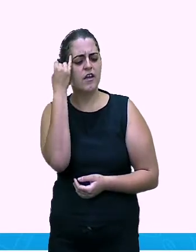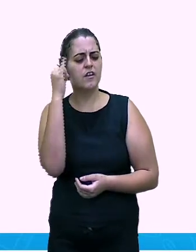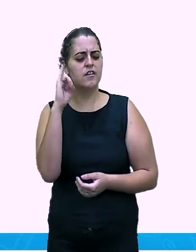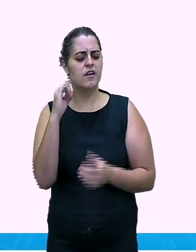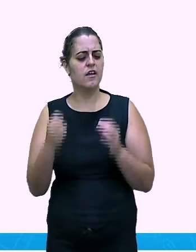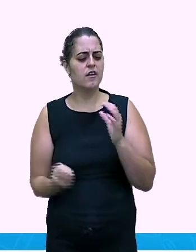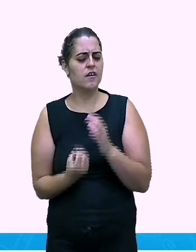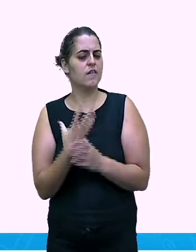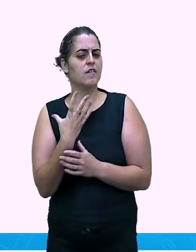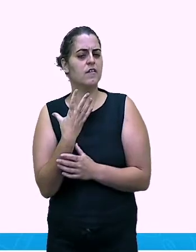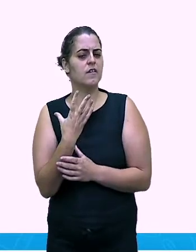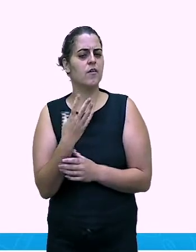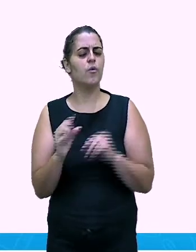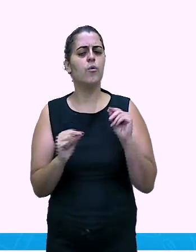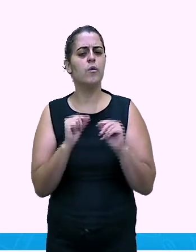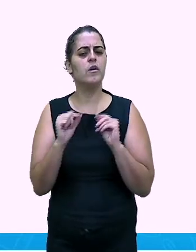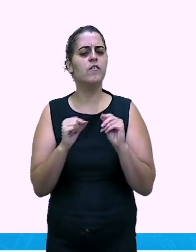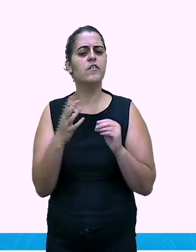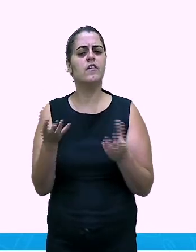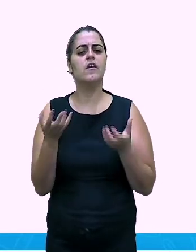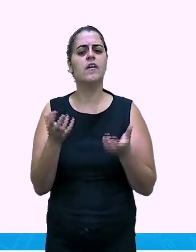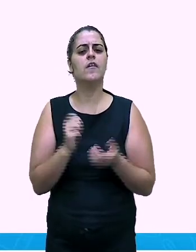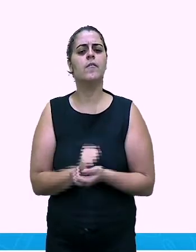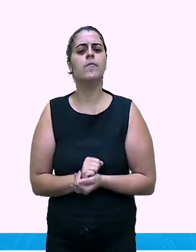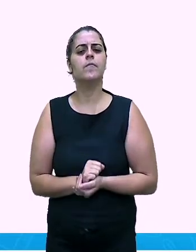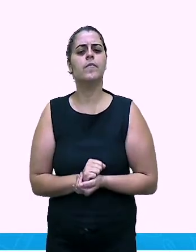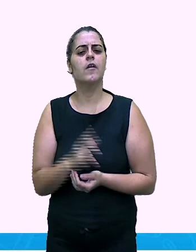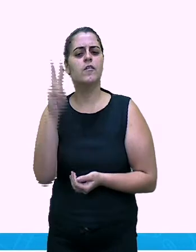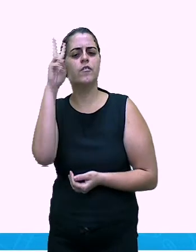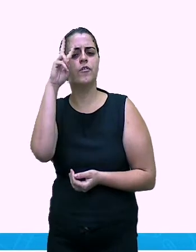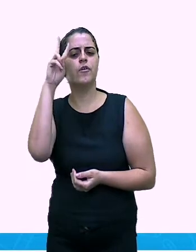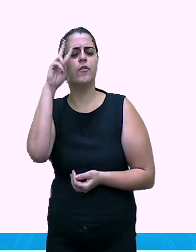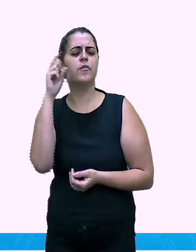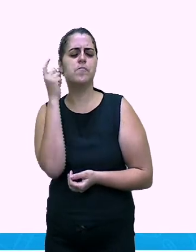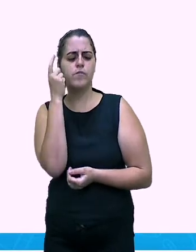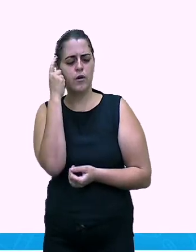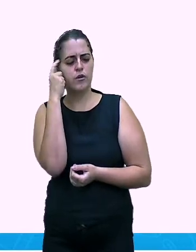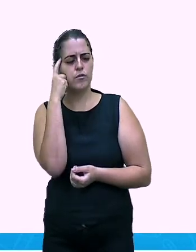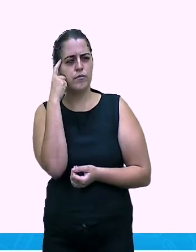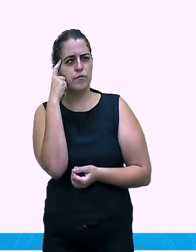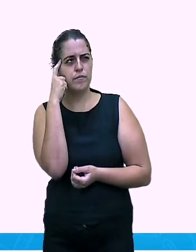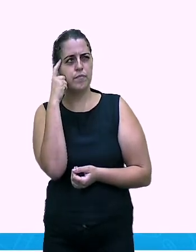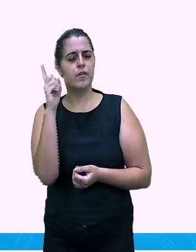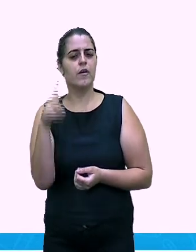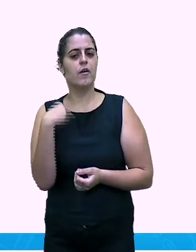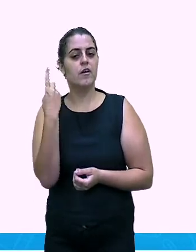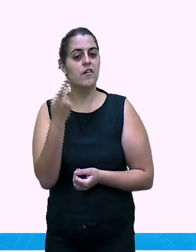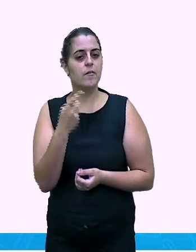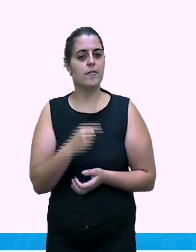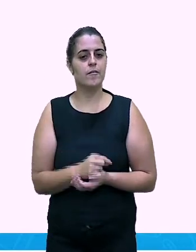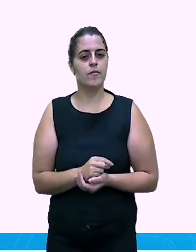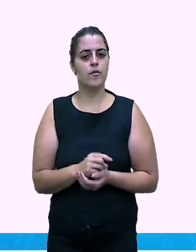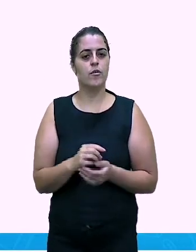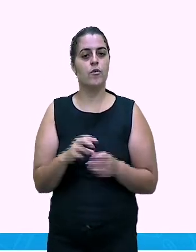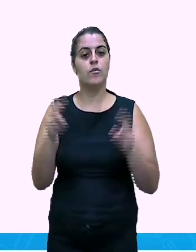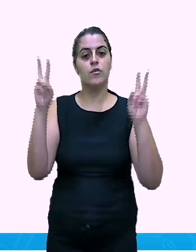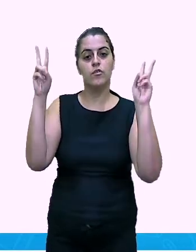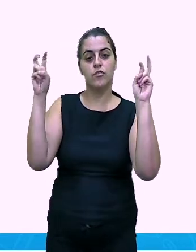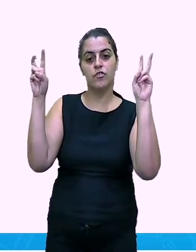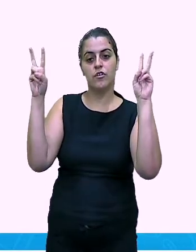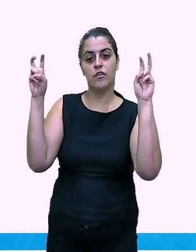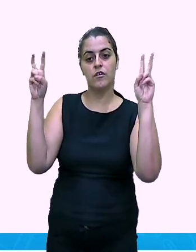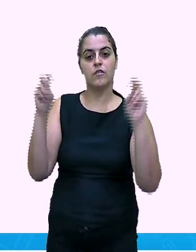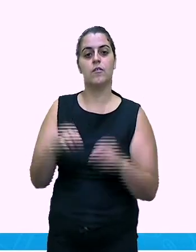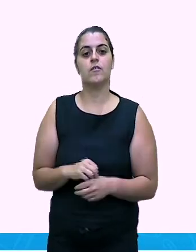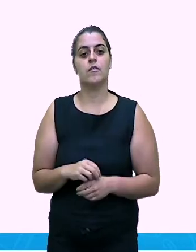da criação. O que você quer criar? Você pensou, agora você vai para outra etapa. O título.